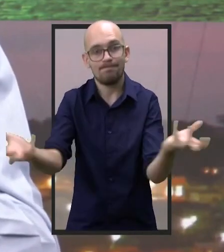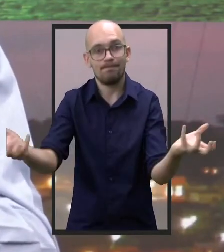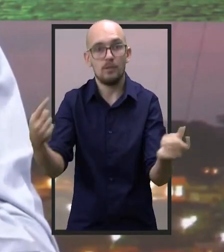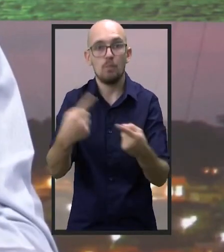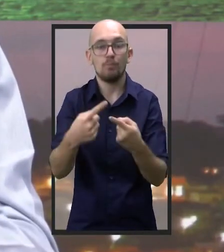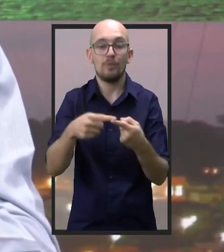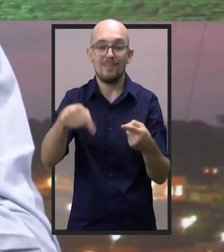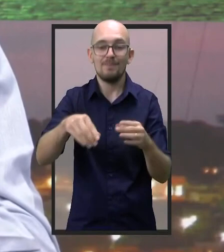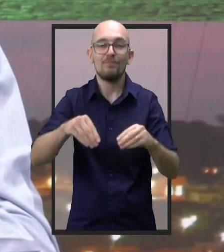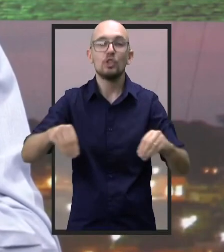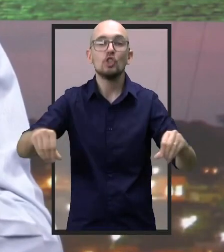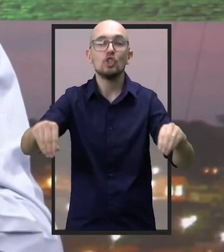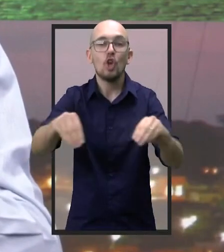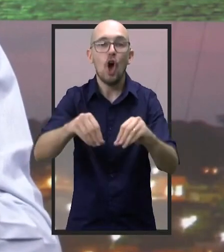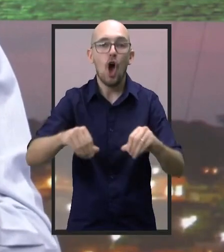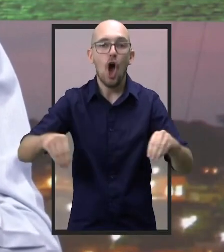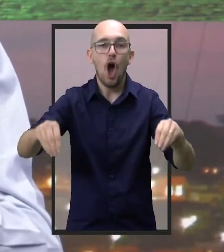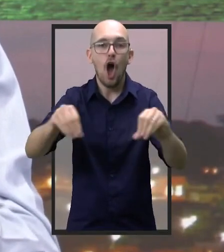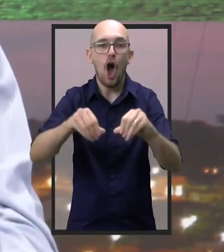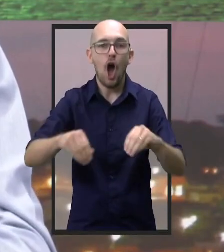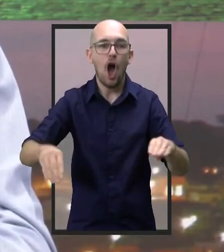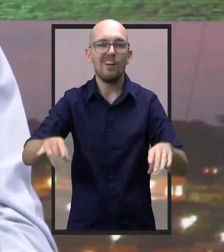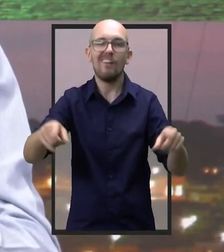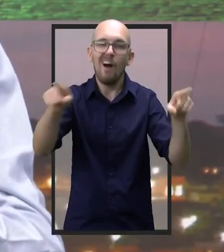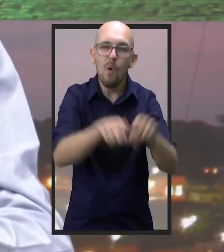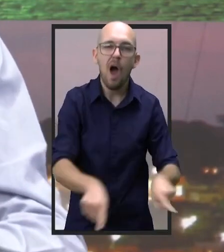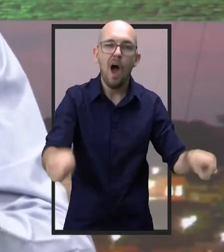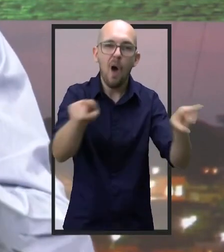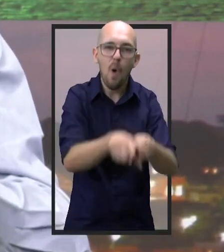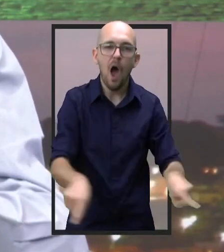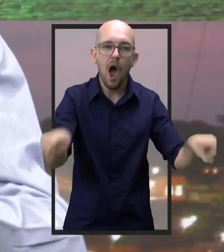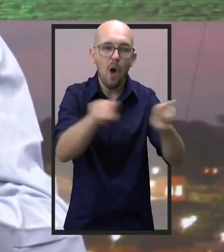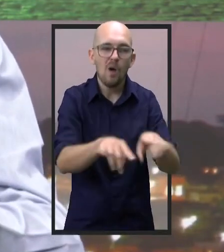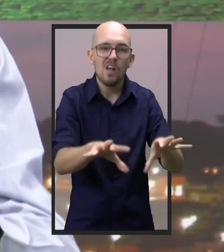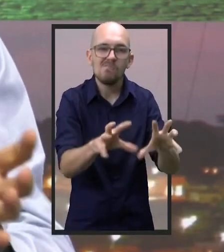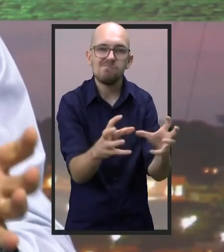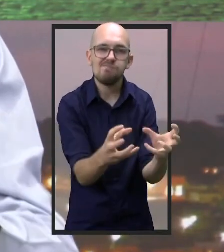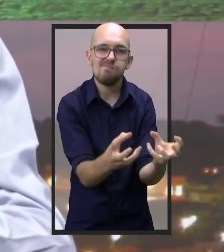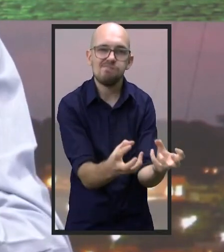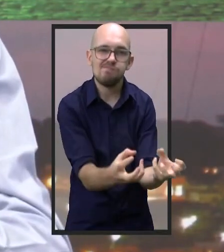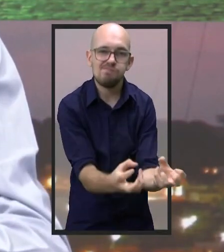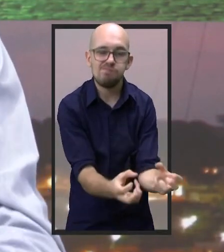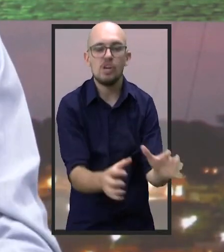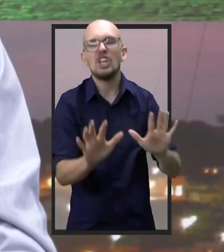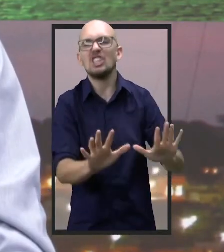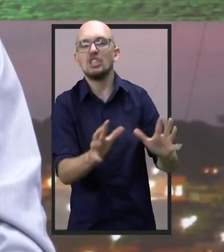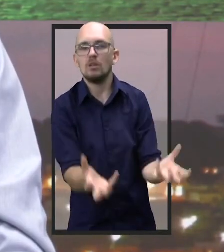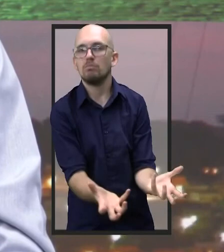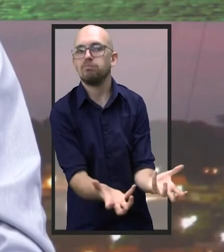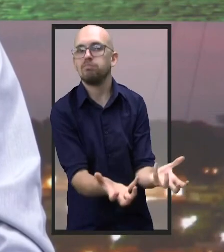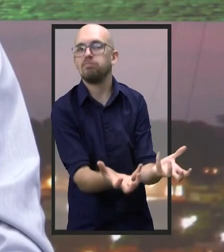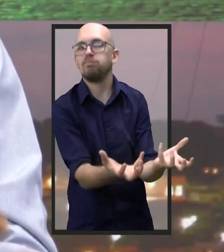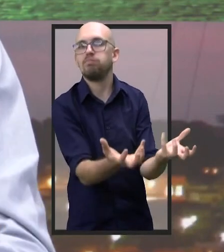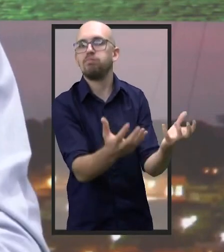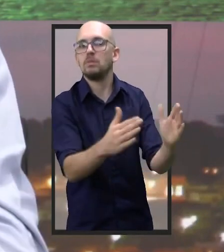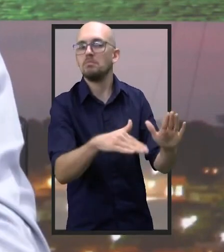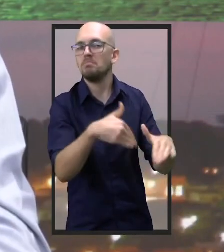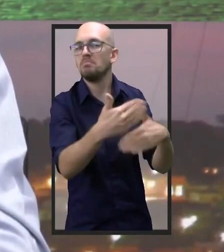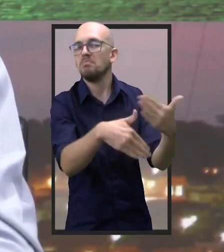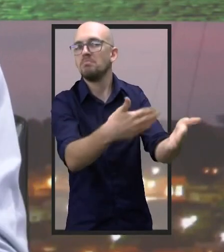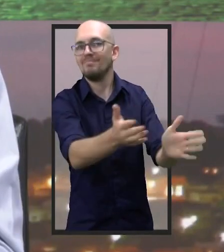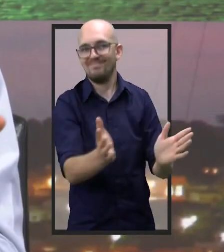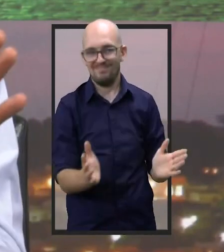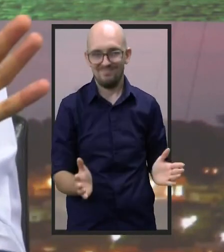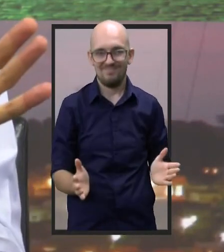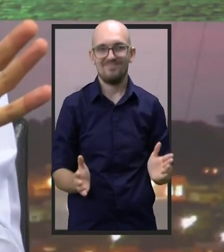da pecuária estão degradados, exauridos, e tem que ter uma renovação e a agricultura entra nesse contexto. É ali que está